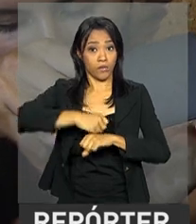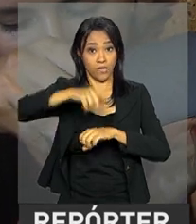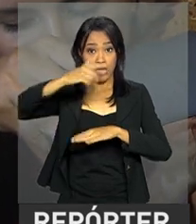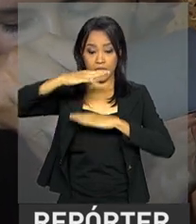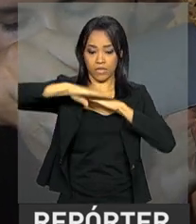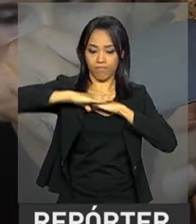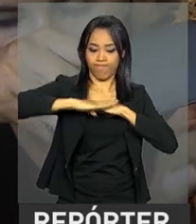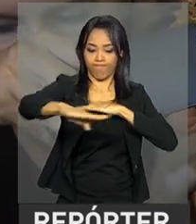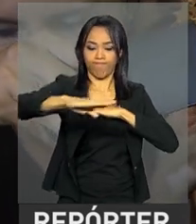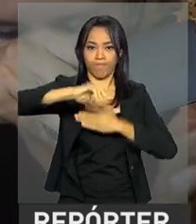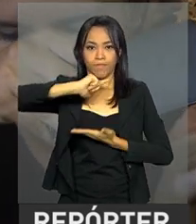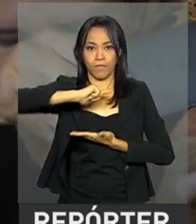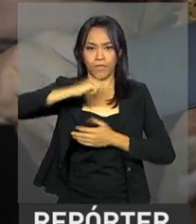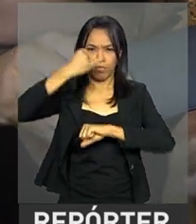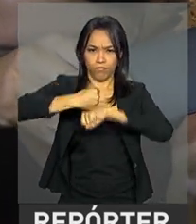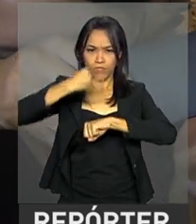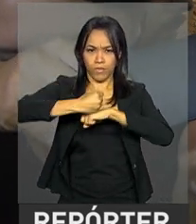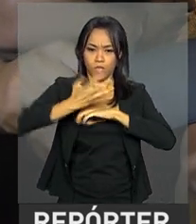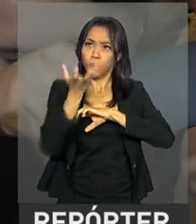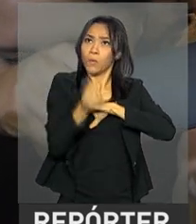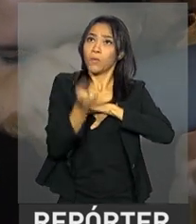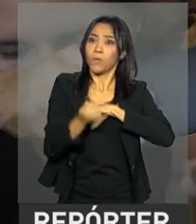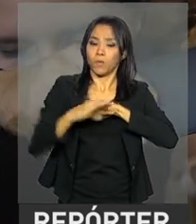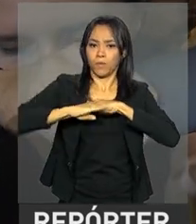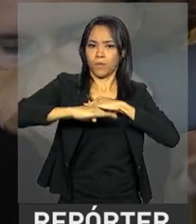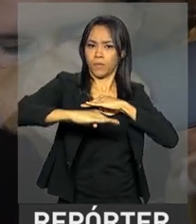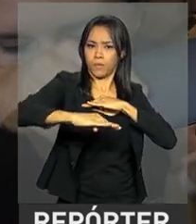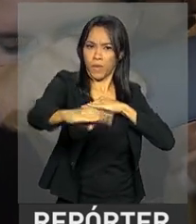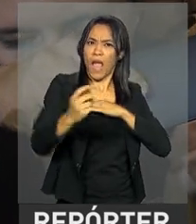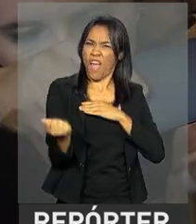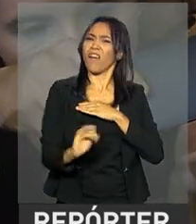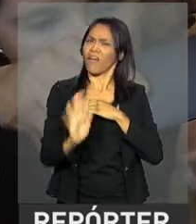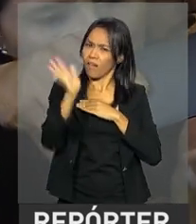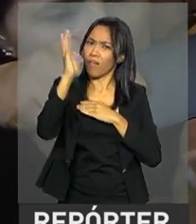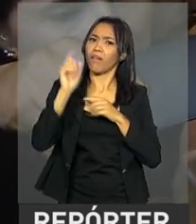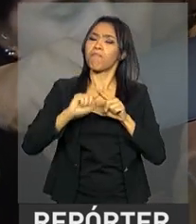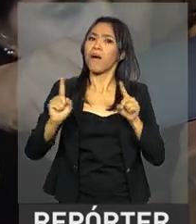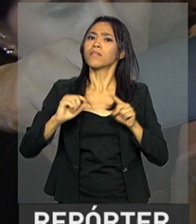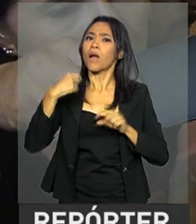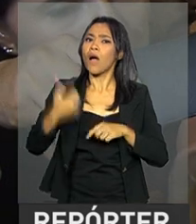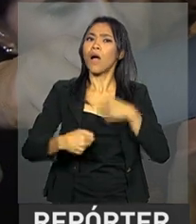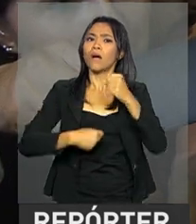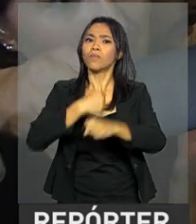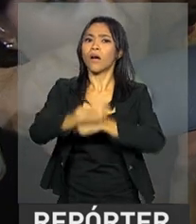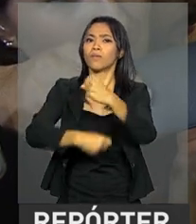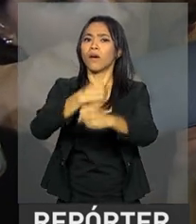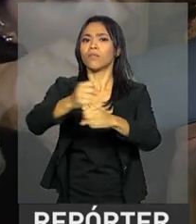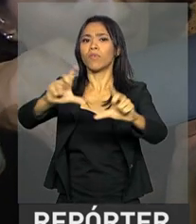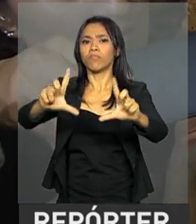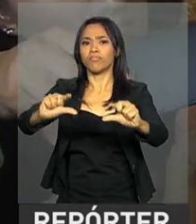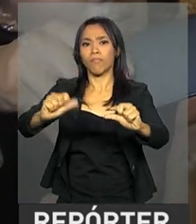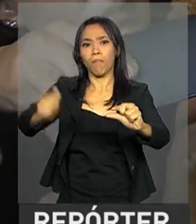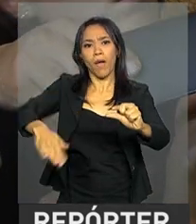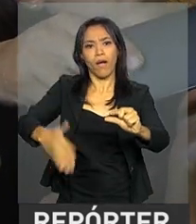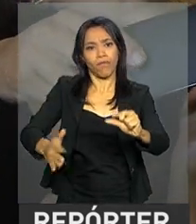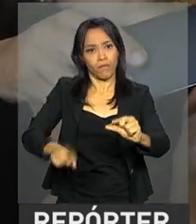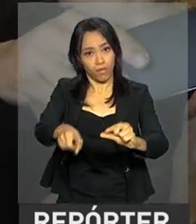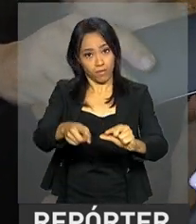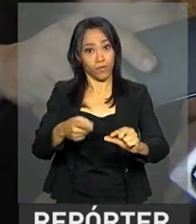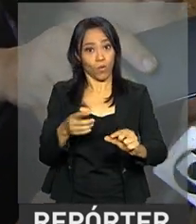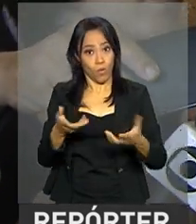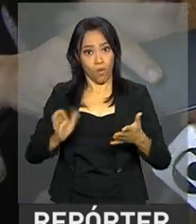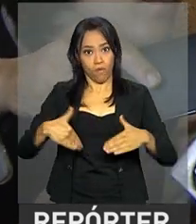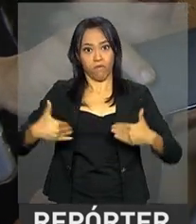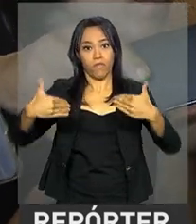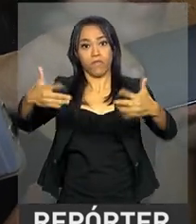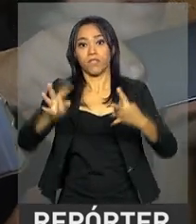o investimento inicial é um investimento ainda um pouco elevado mas que vem barateando ano a ano com o avanço da tecnologia e para que ele possa crescer